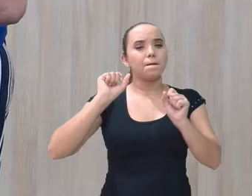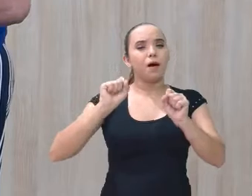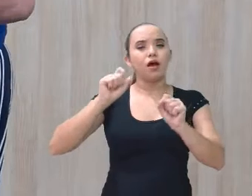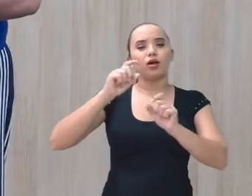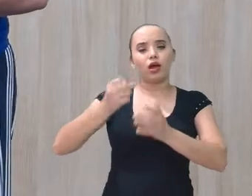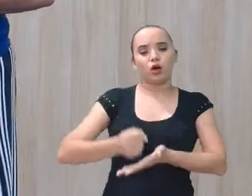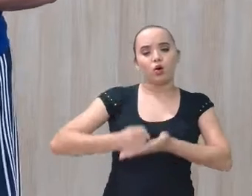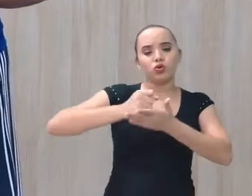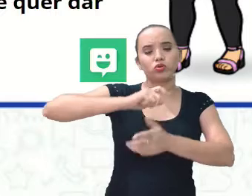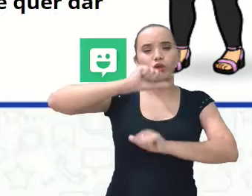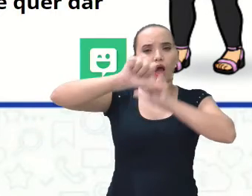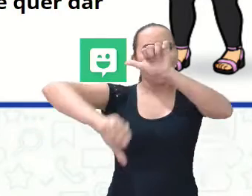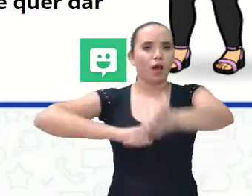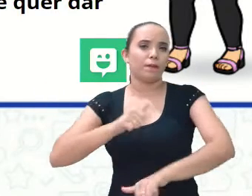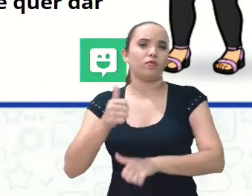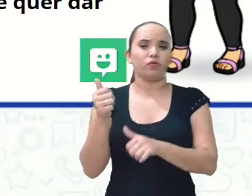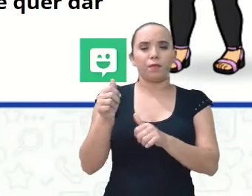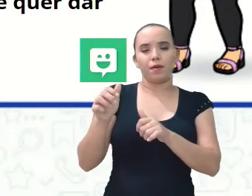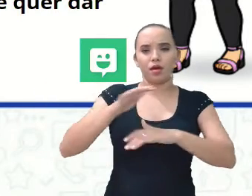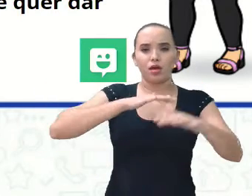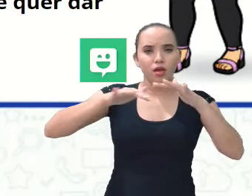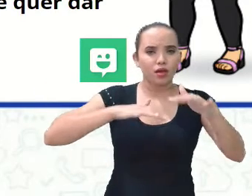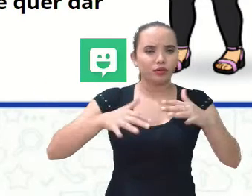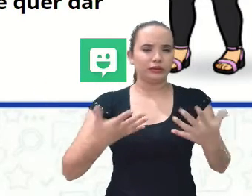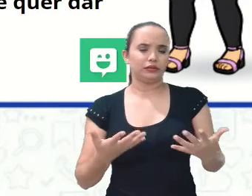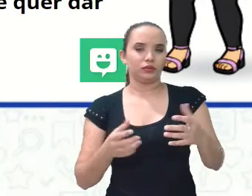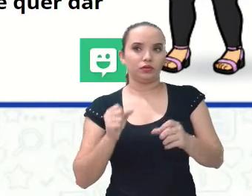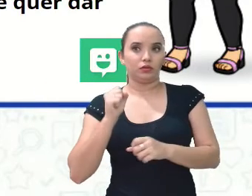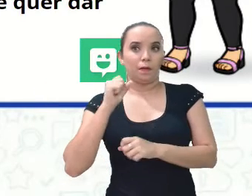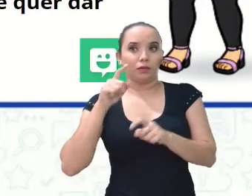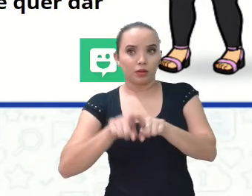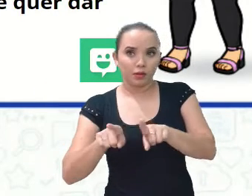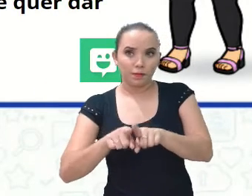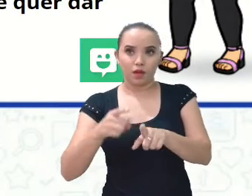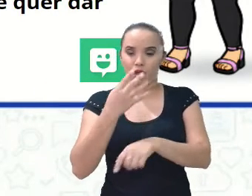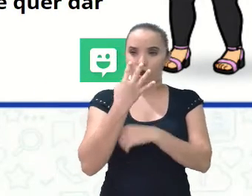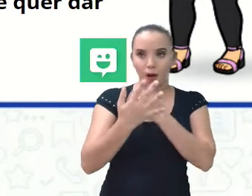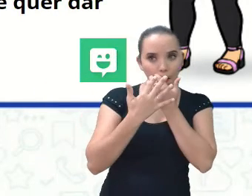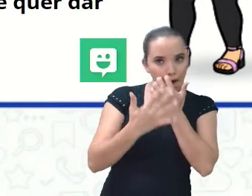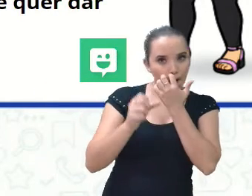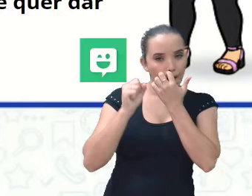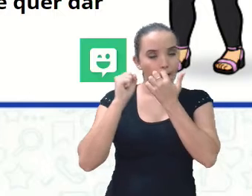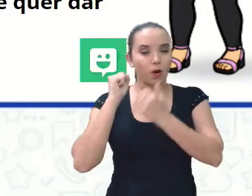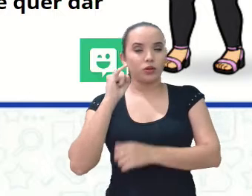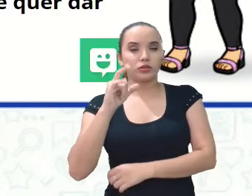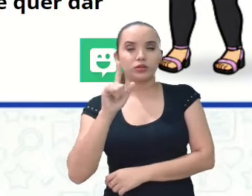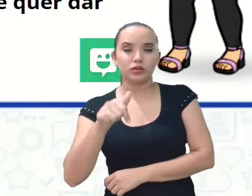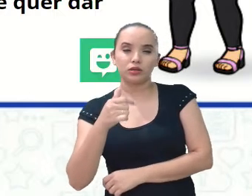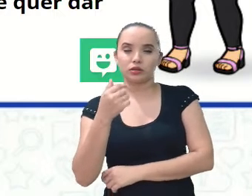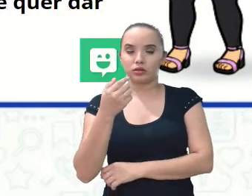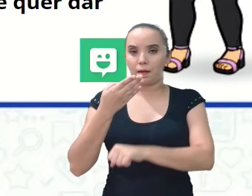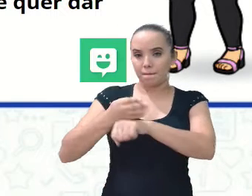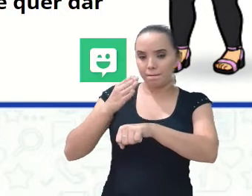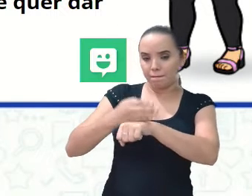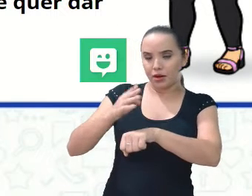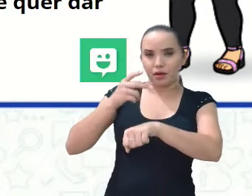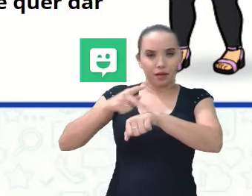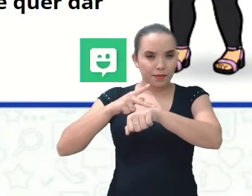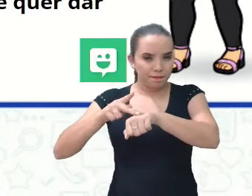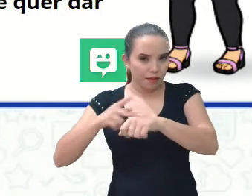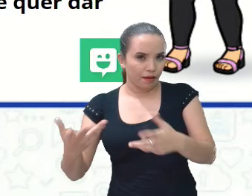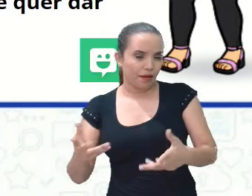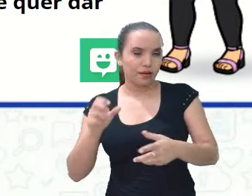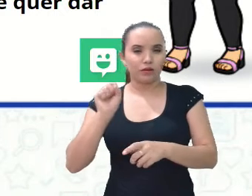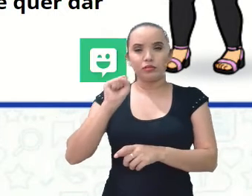Então, você pode também definir como é que você quer desenhar, se vai ser preto e branco, se vai ser colorido, se o seu desenho vai ser muito elaborado, se vai ser simples,